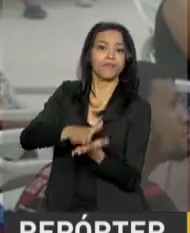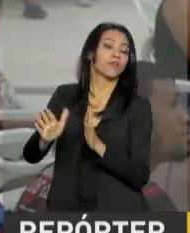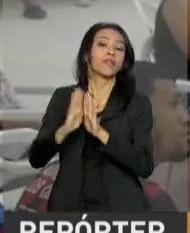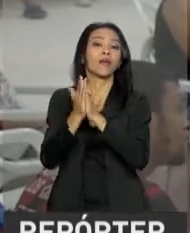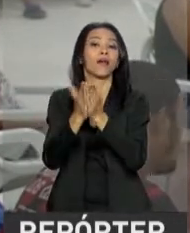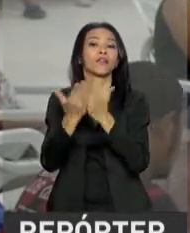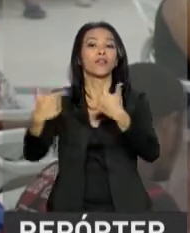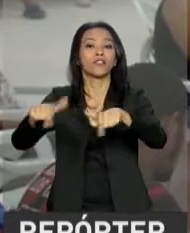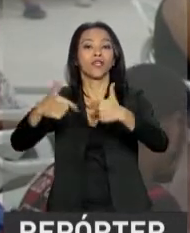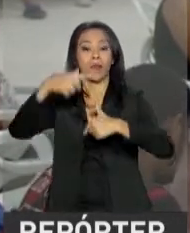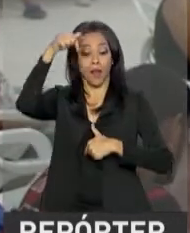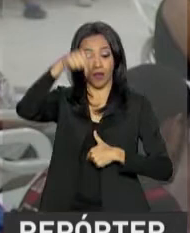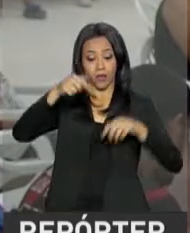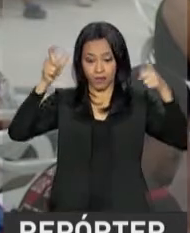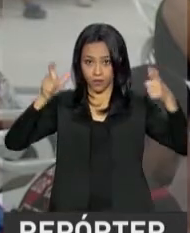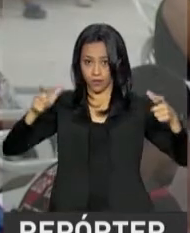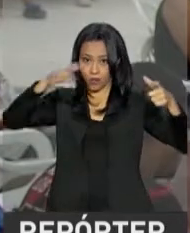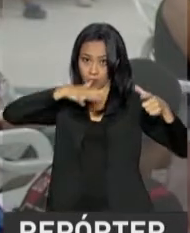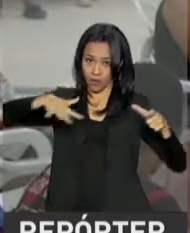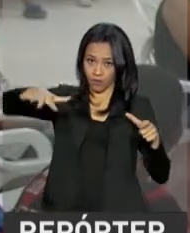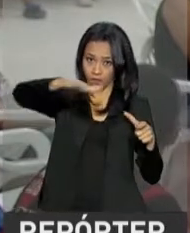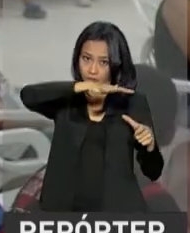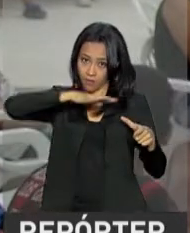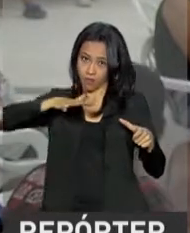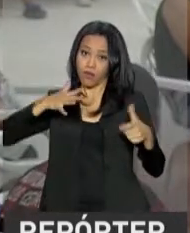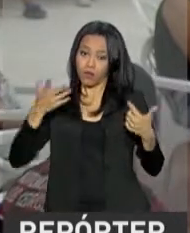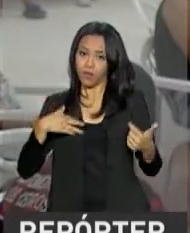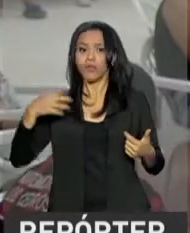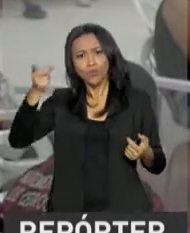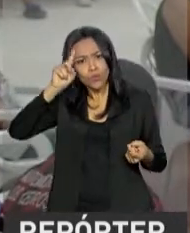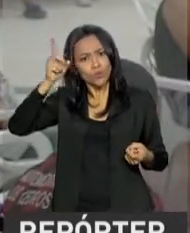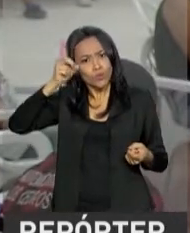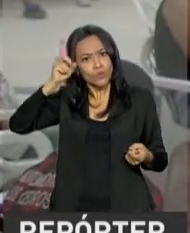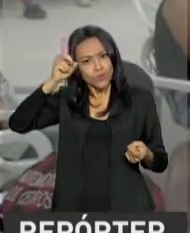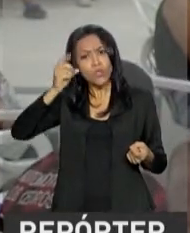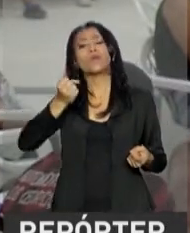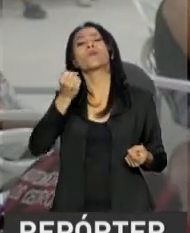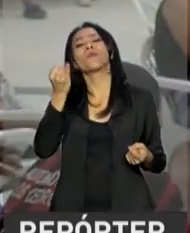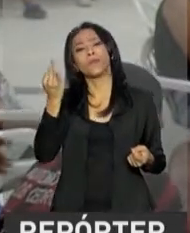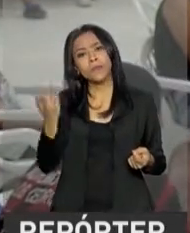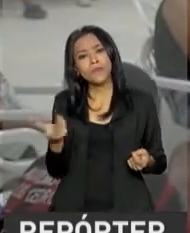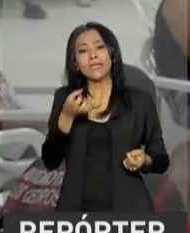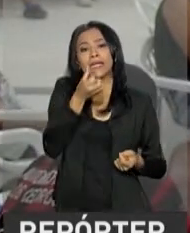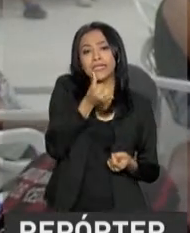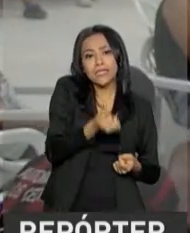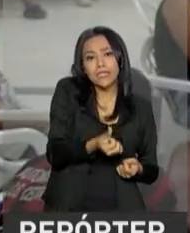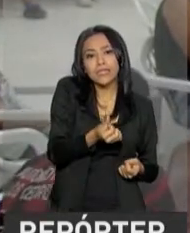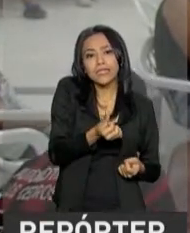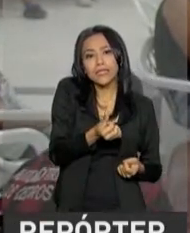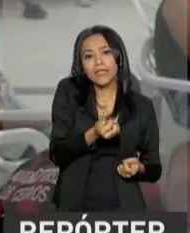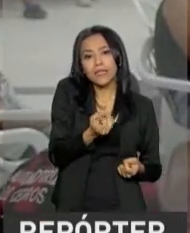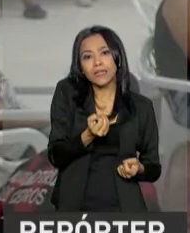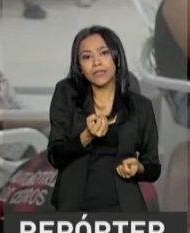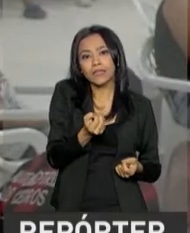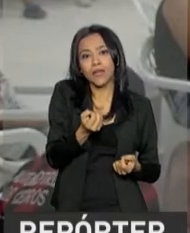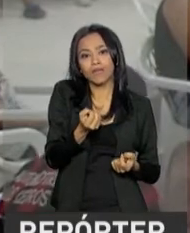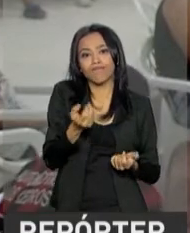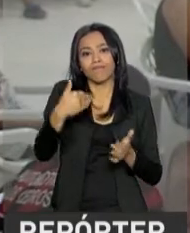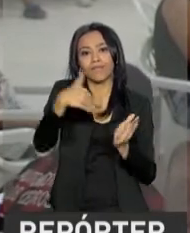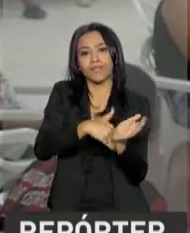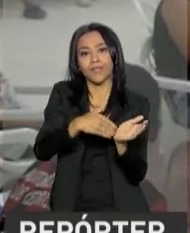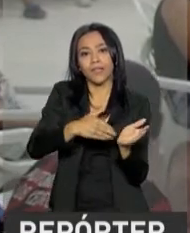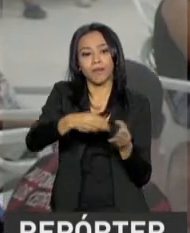referência para refugiados e migrantes diariamente são distribuídas 60 senhas para confecção do